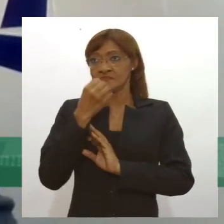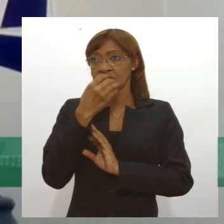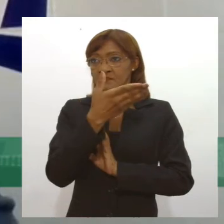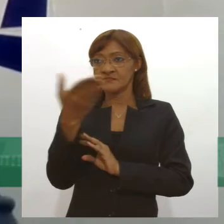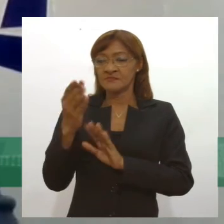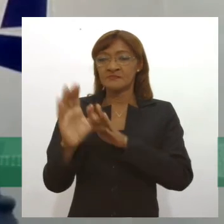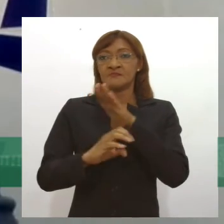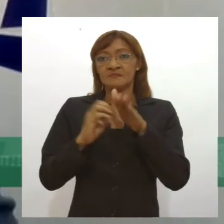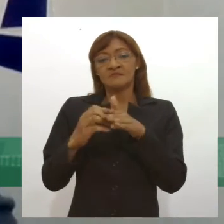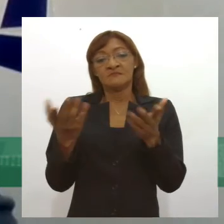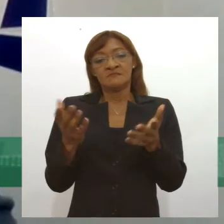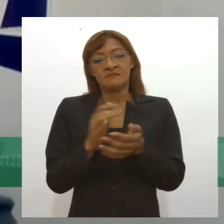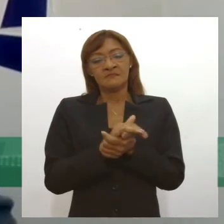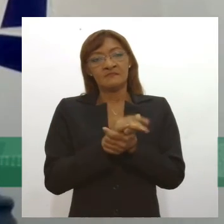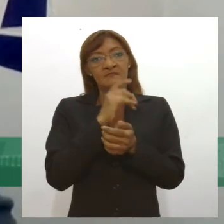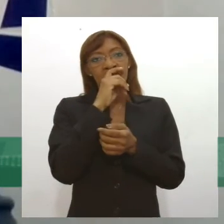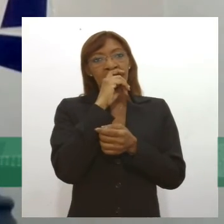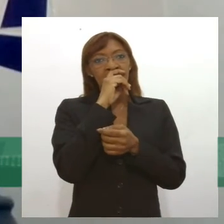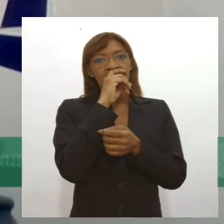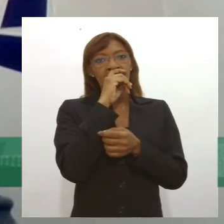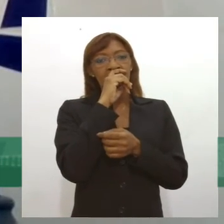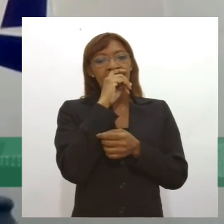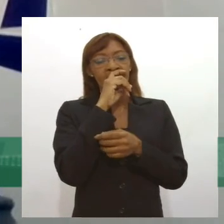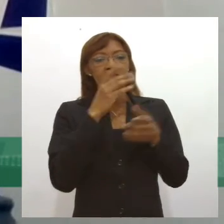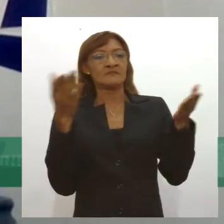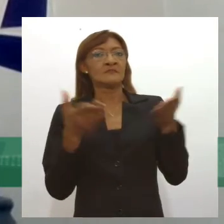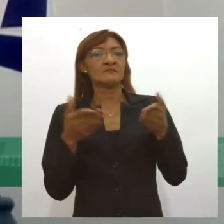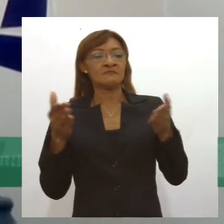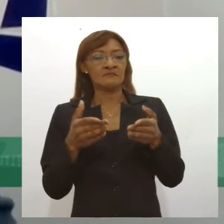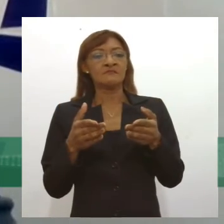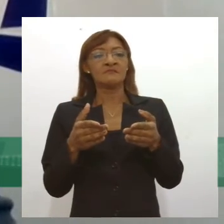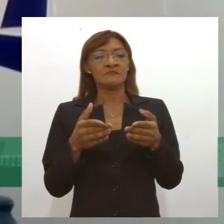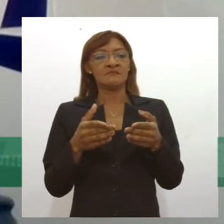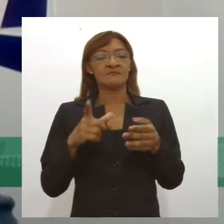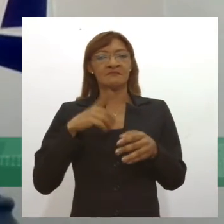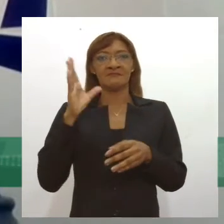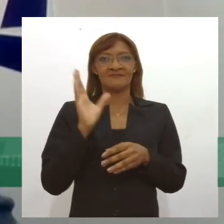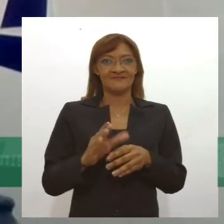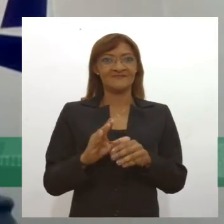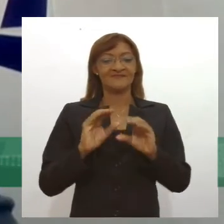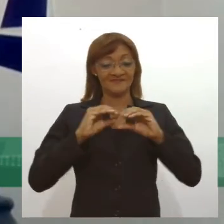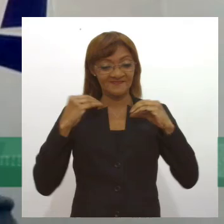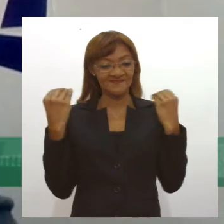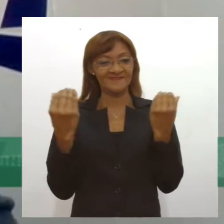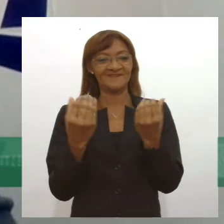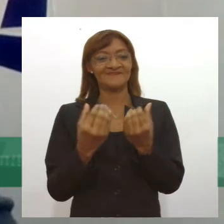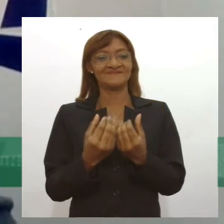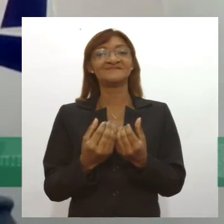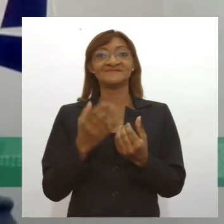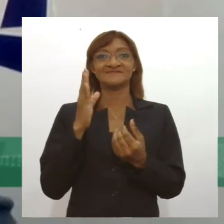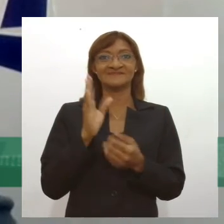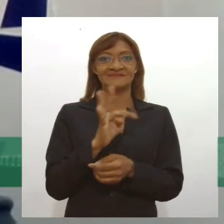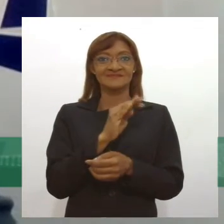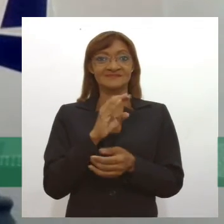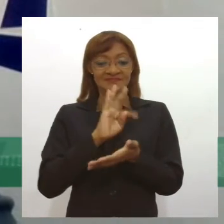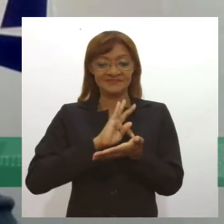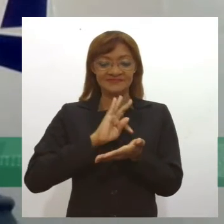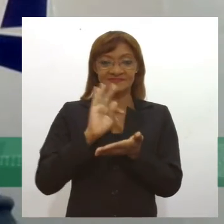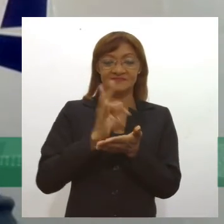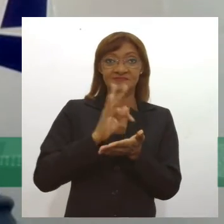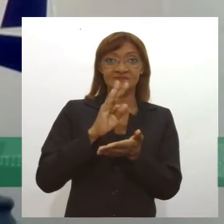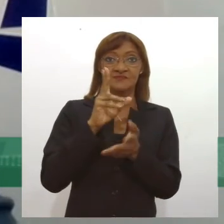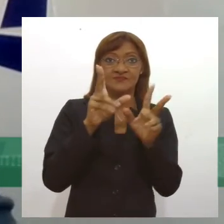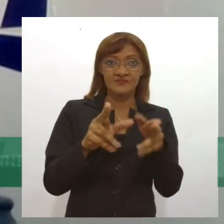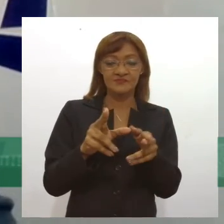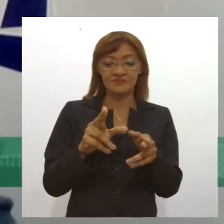empresas, né? Hoje nós vamos ter aí um evento de GovTech, né, que é para fomentar tecnologias para o governo,